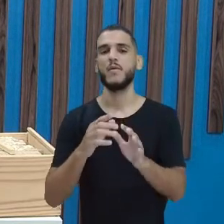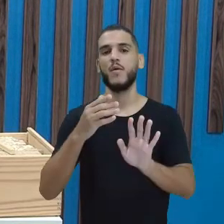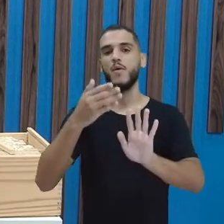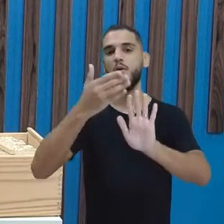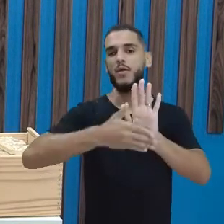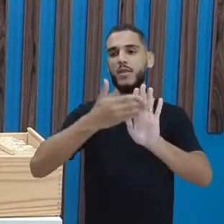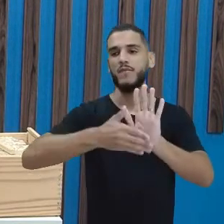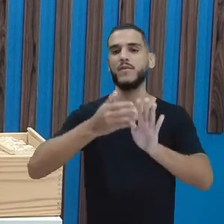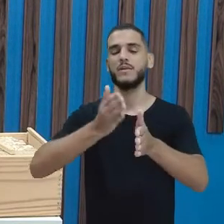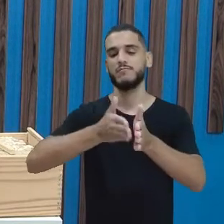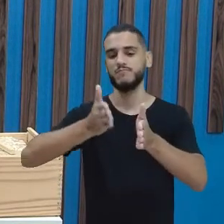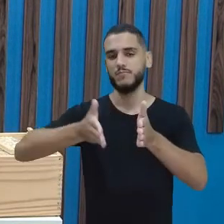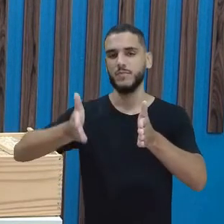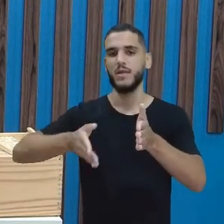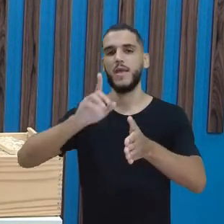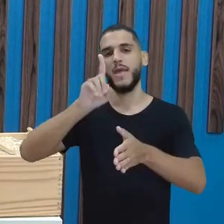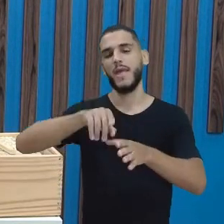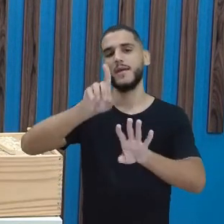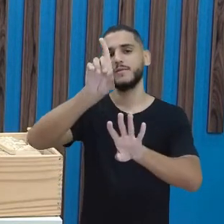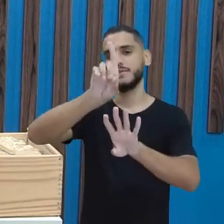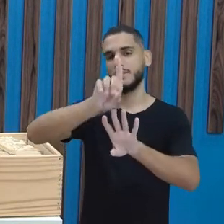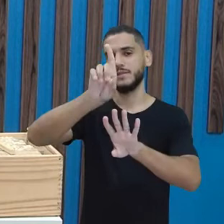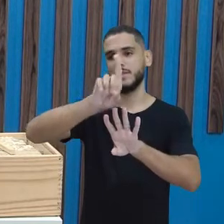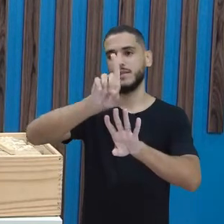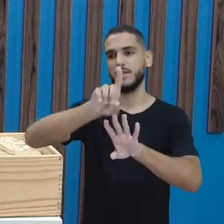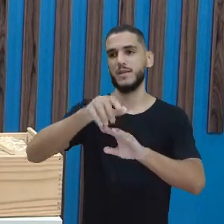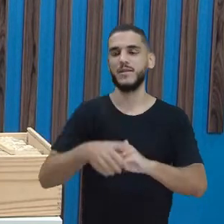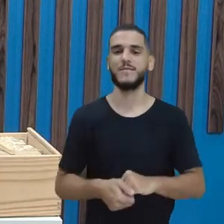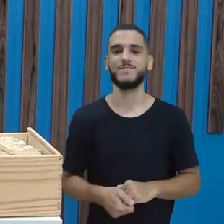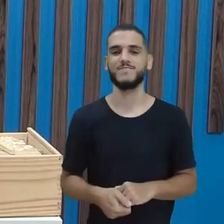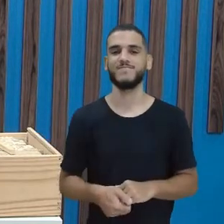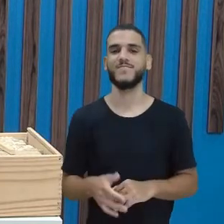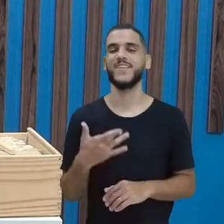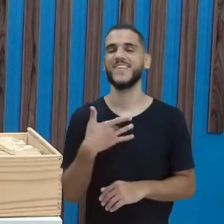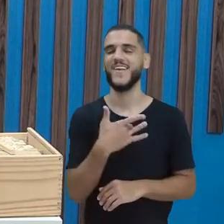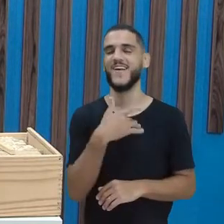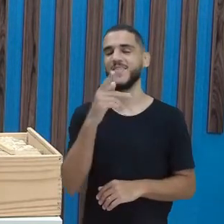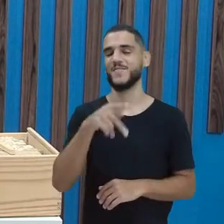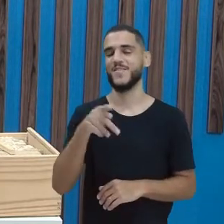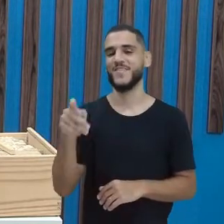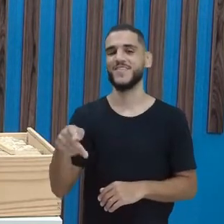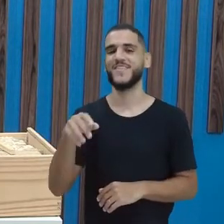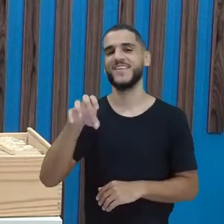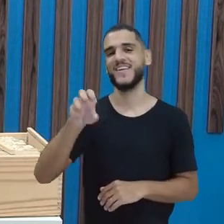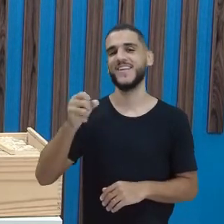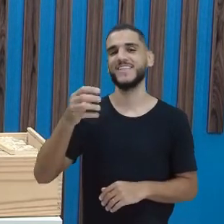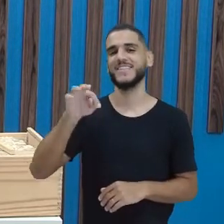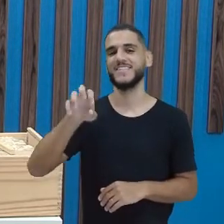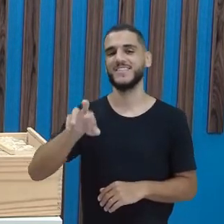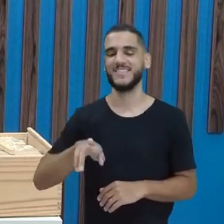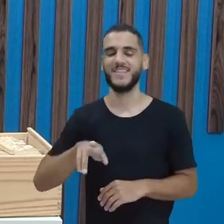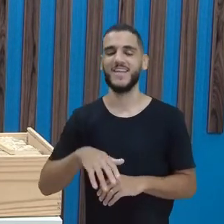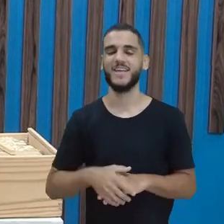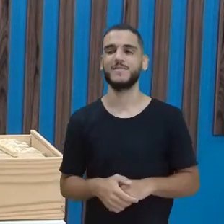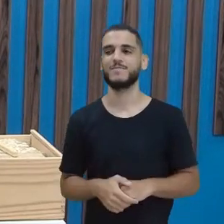ordem da frente, que no caso é a dezena. Saúde, professora Esther. Como está o chat?